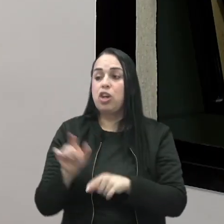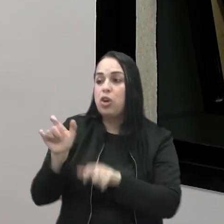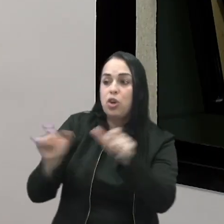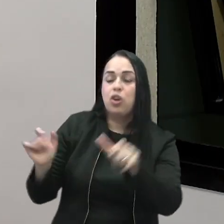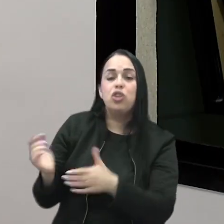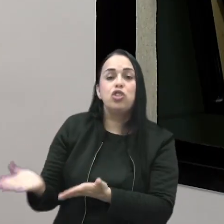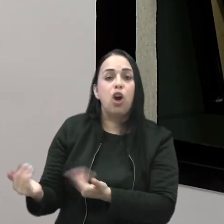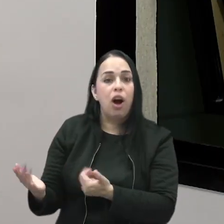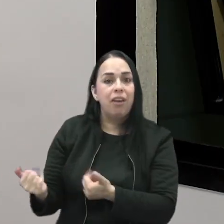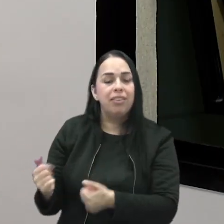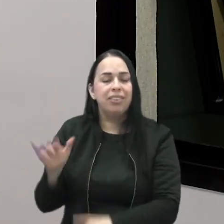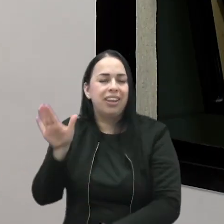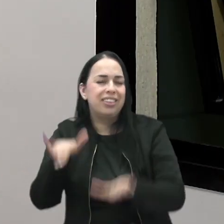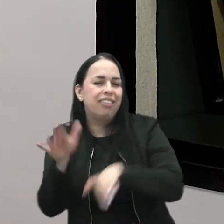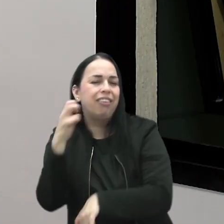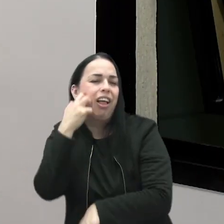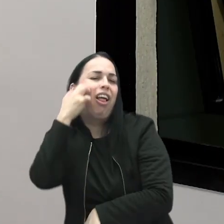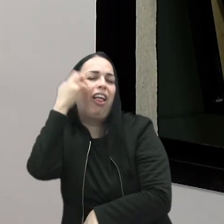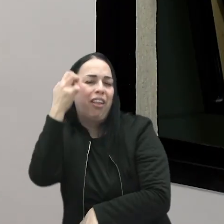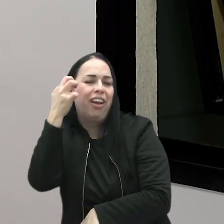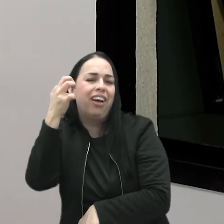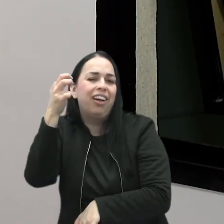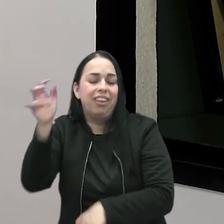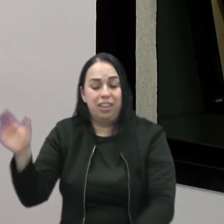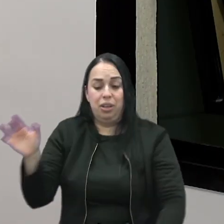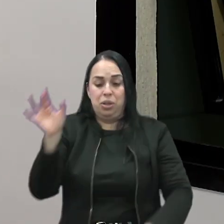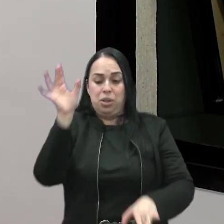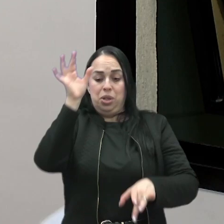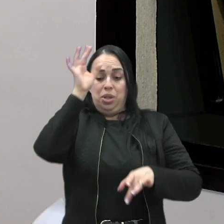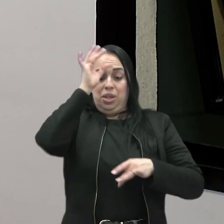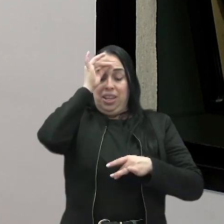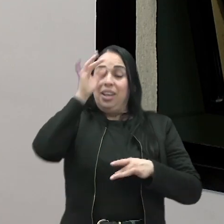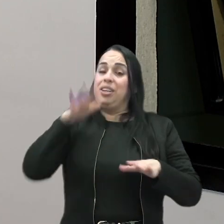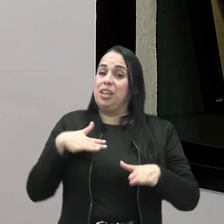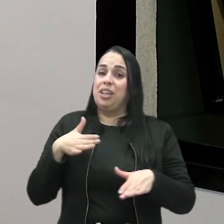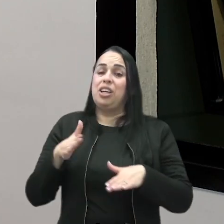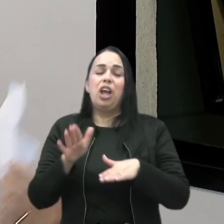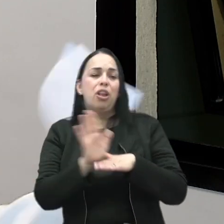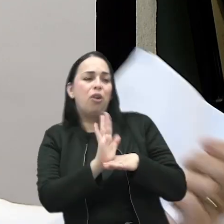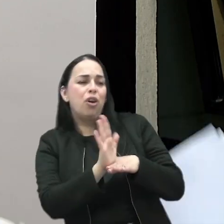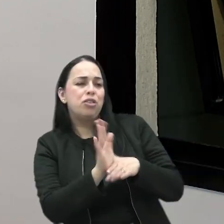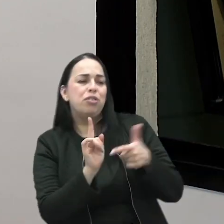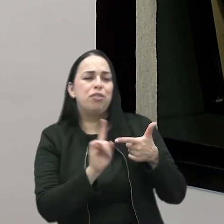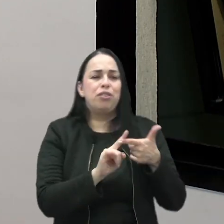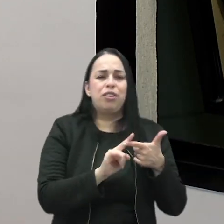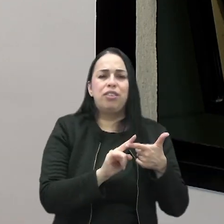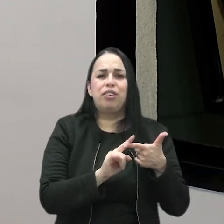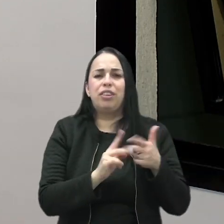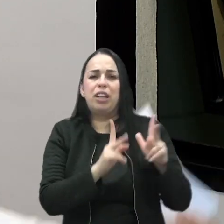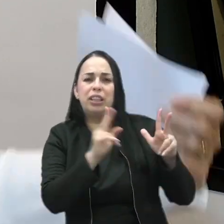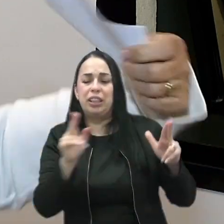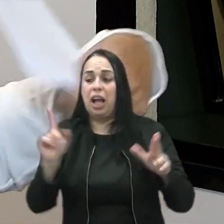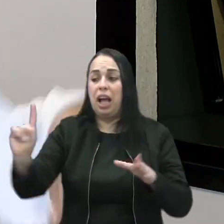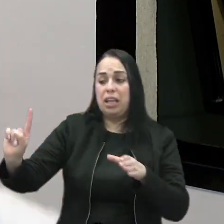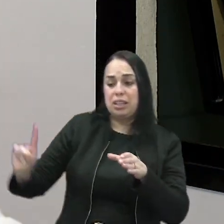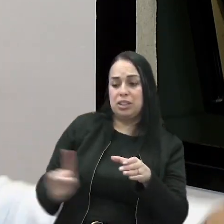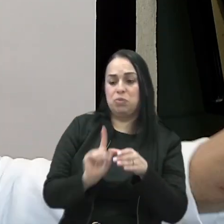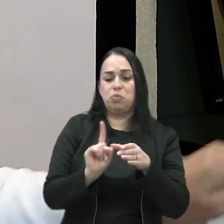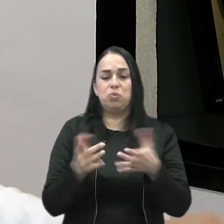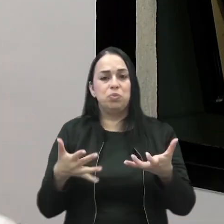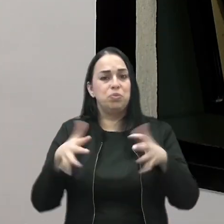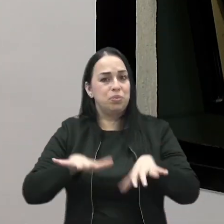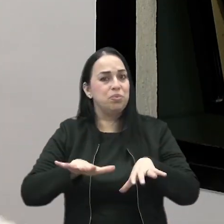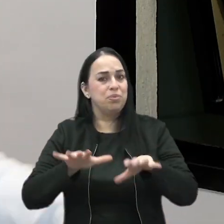muitos jovens que são tímidos, né? E eles gostando de um filme, de uma série, de um anime, é